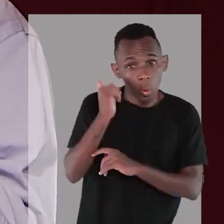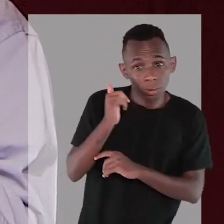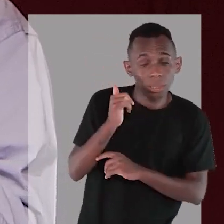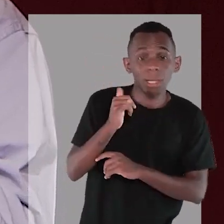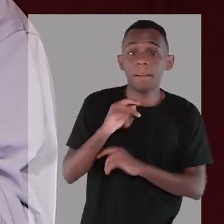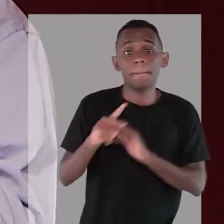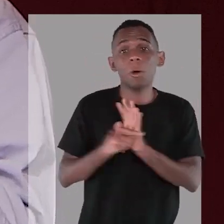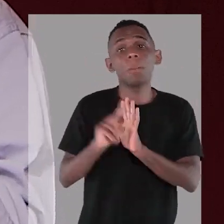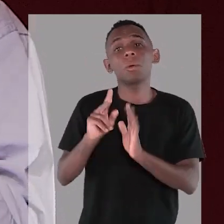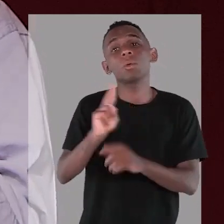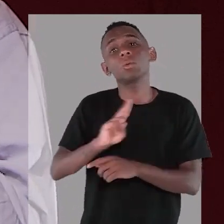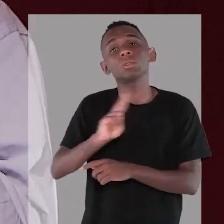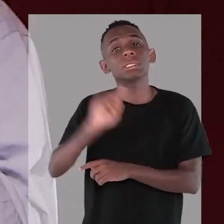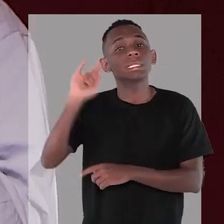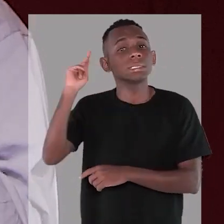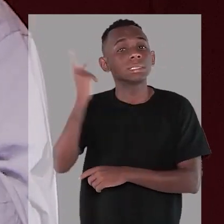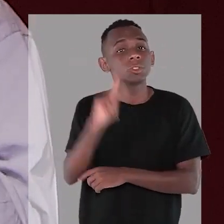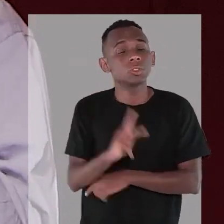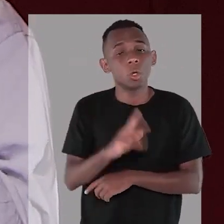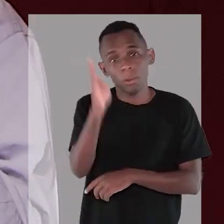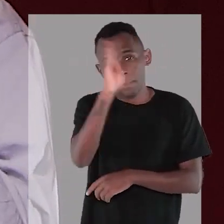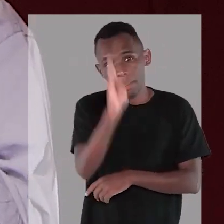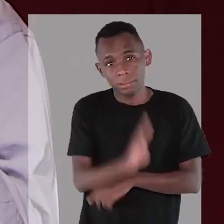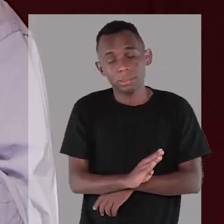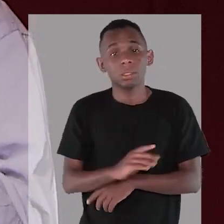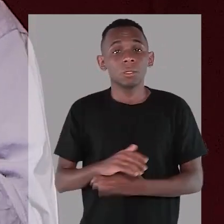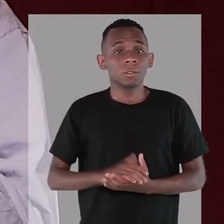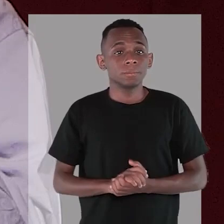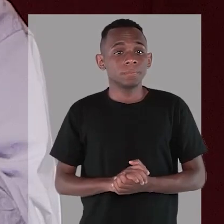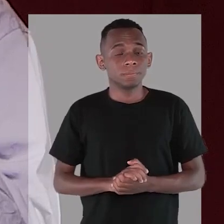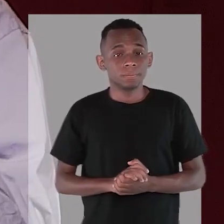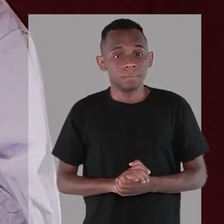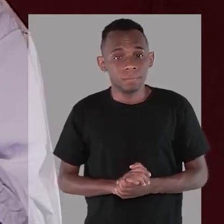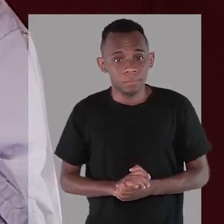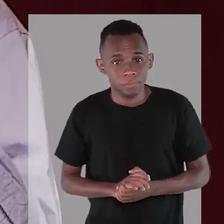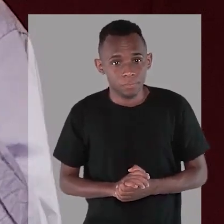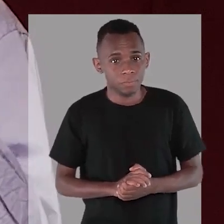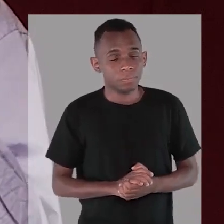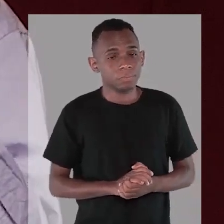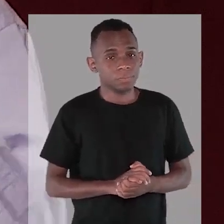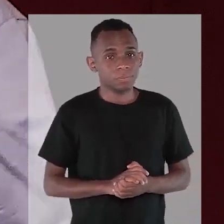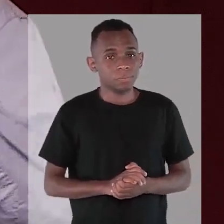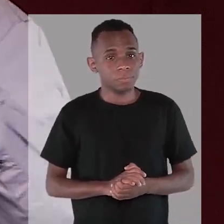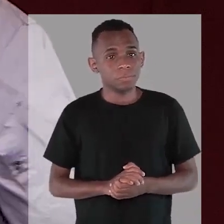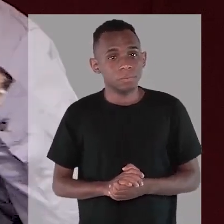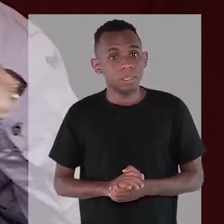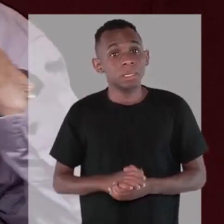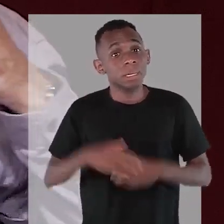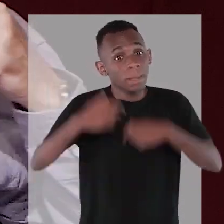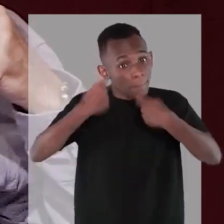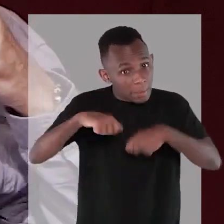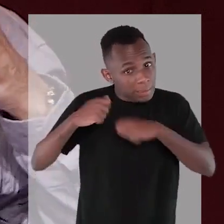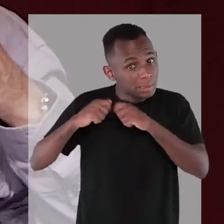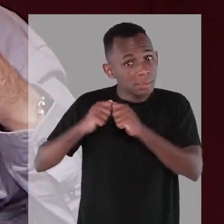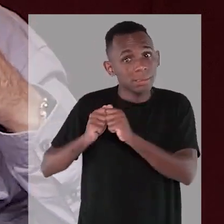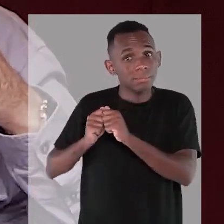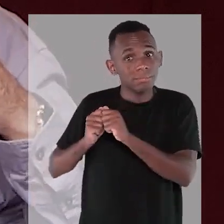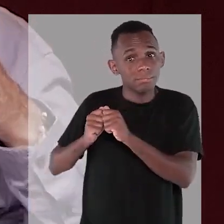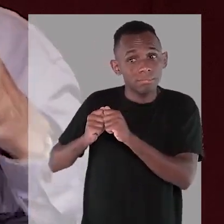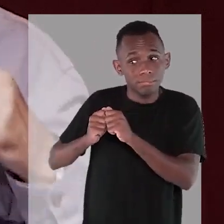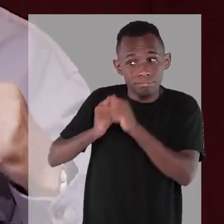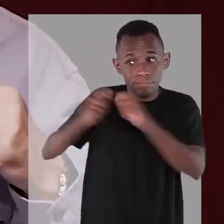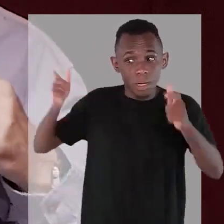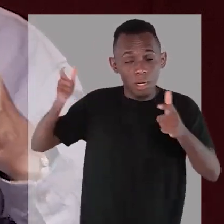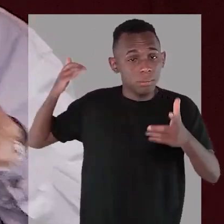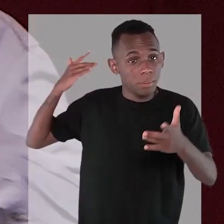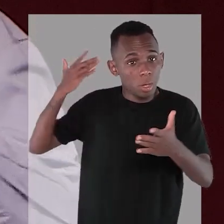história brasileira. Por isso que a gente tem que recorrer a, digamos assim, o senhor tem toda a razão, a uma maior latitude de tempo. Por isso